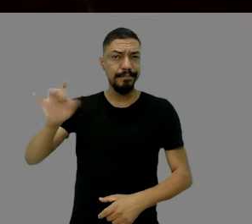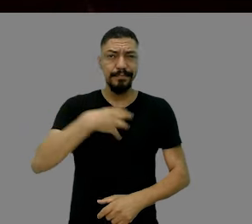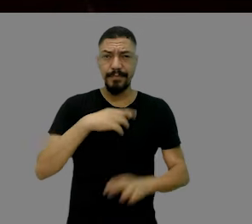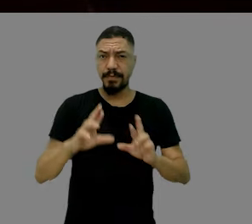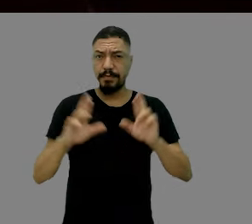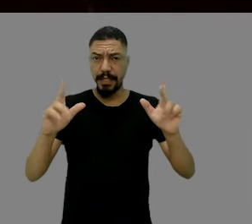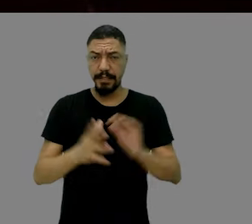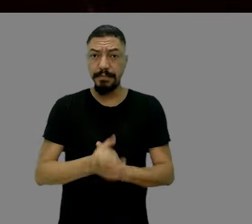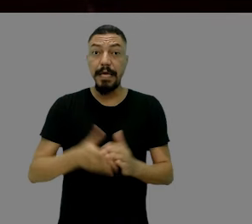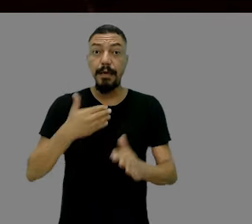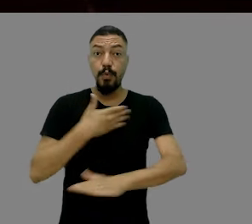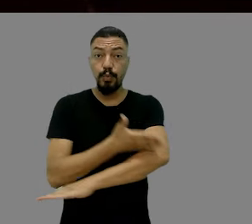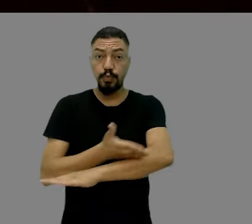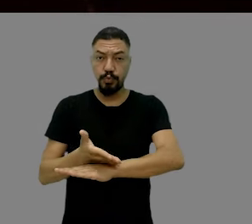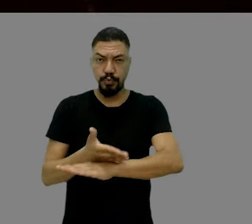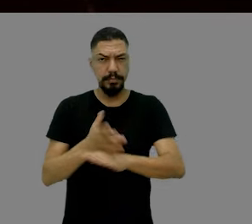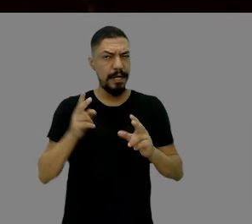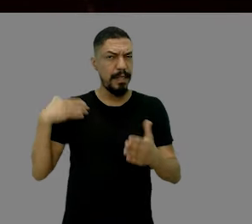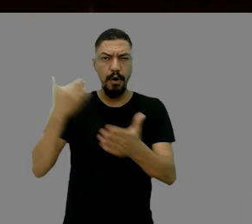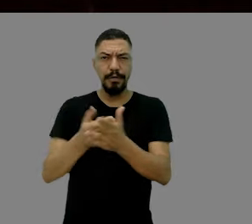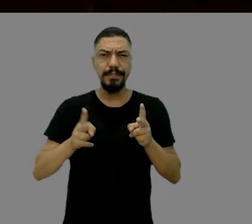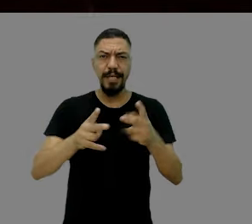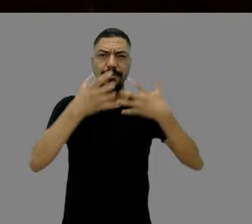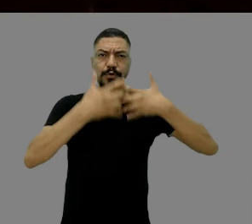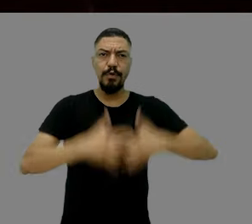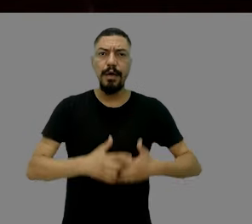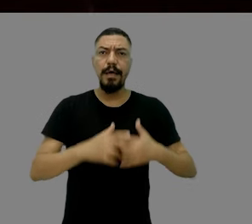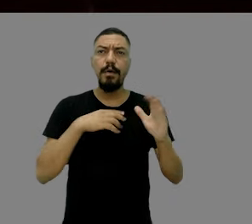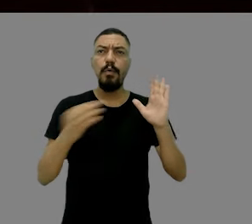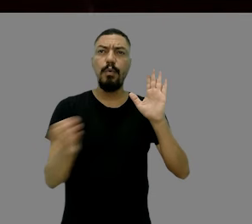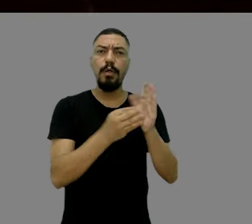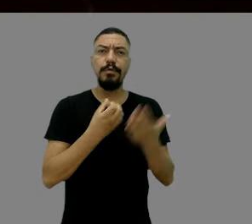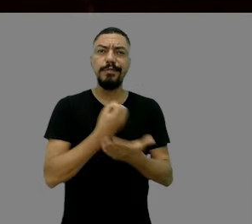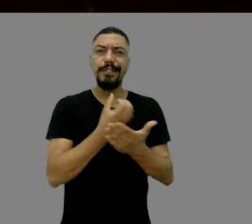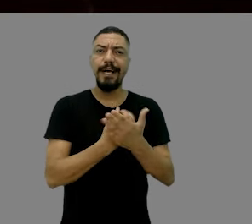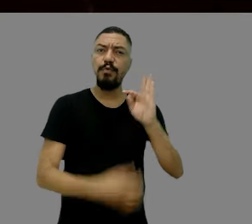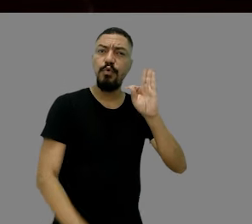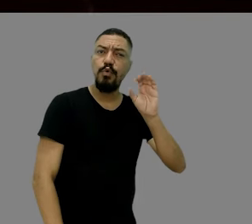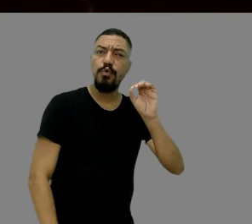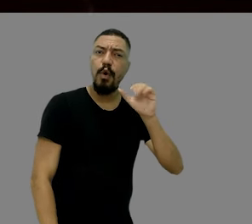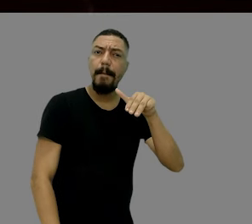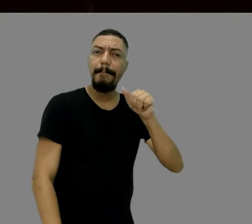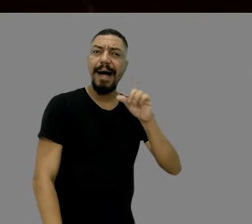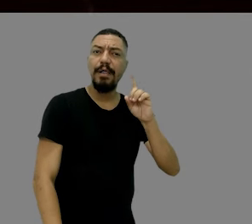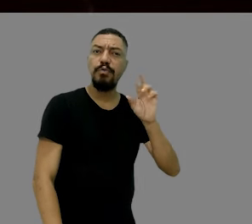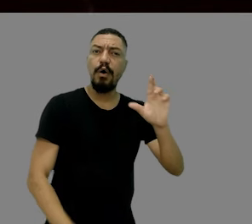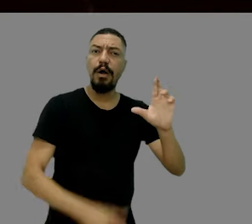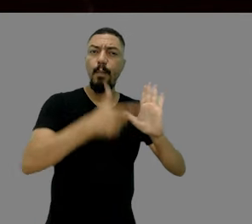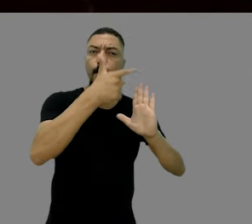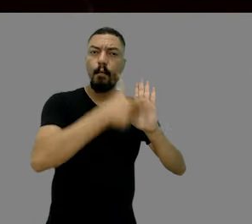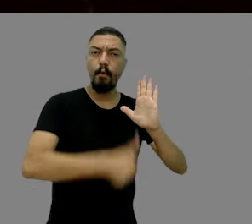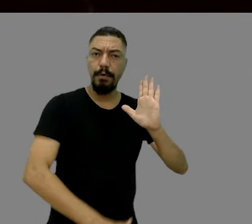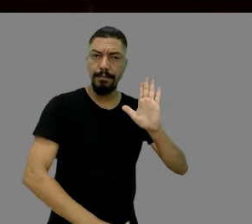a que eu faço e sempre funcionou, eu deixo os dados do tomador em branco. Então,